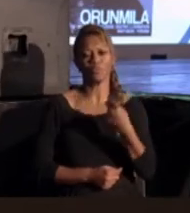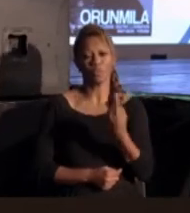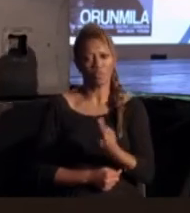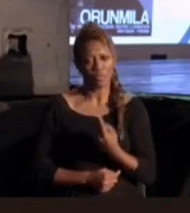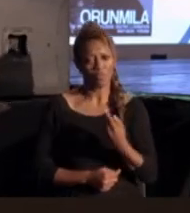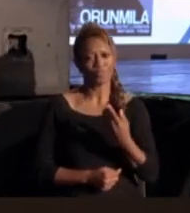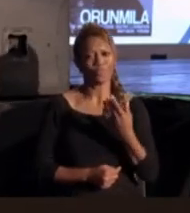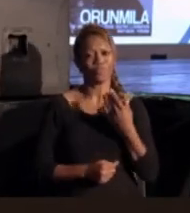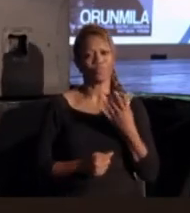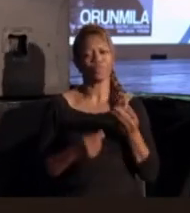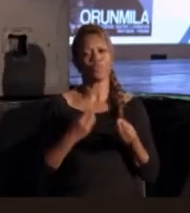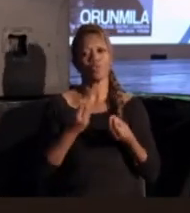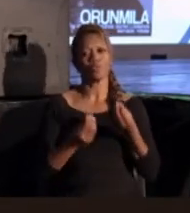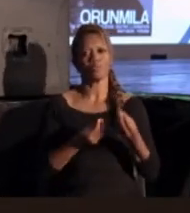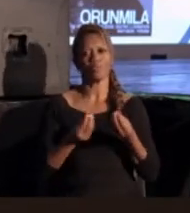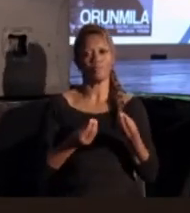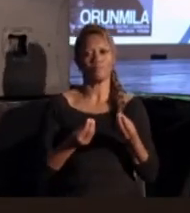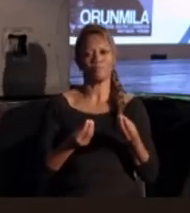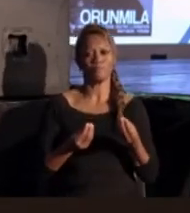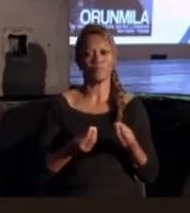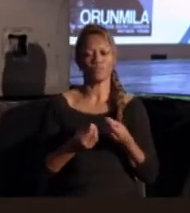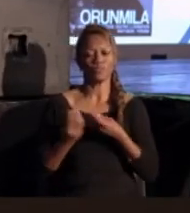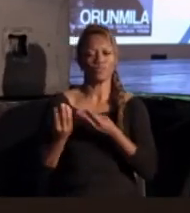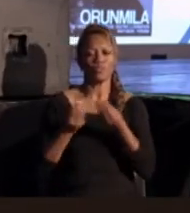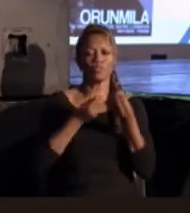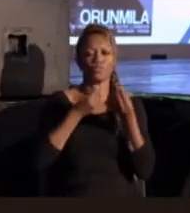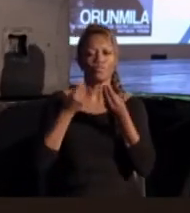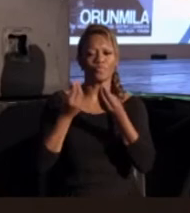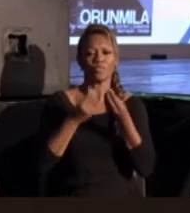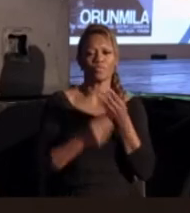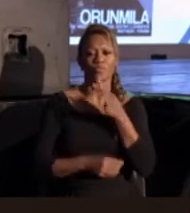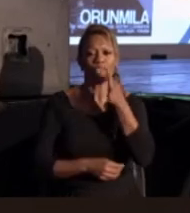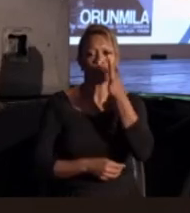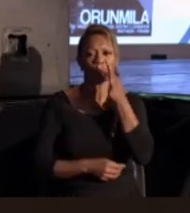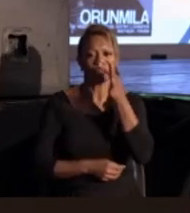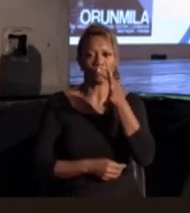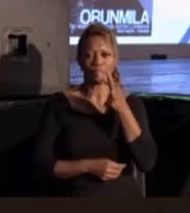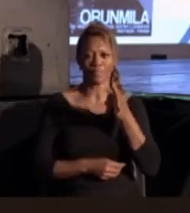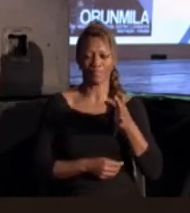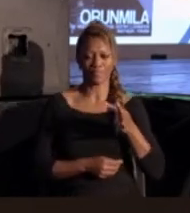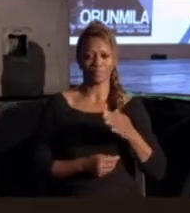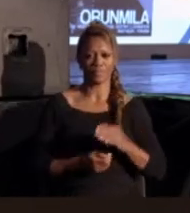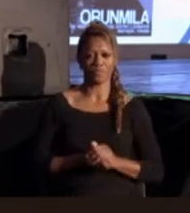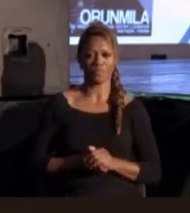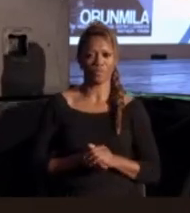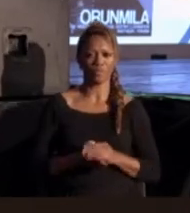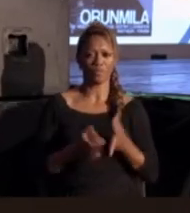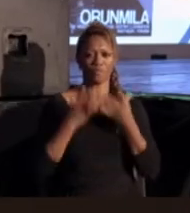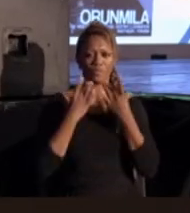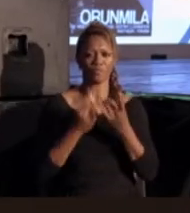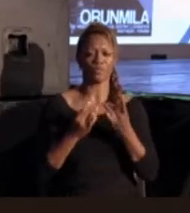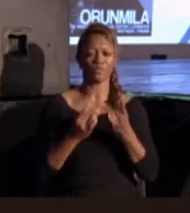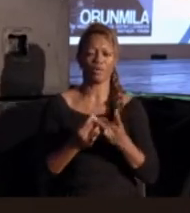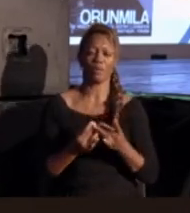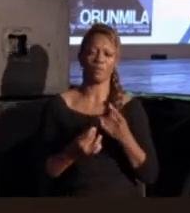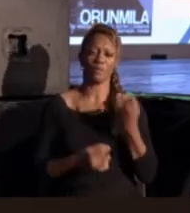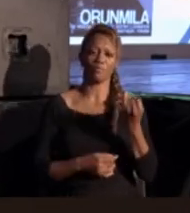leva à noção de cosmopaladar e cosmoolfato, que eu quero checar, pensar a partir